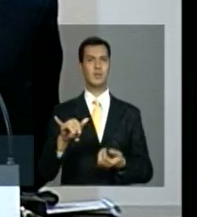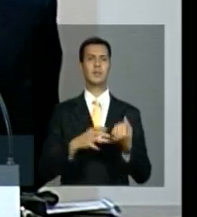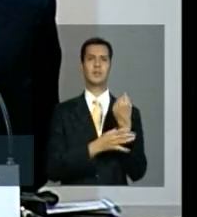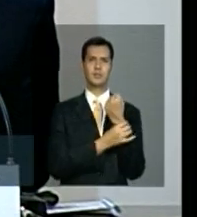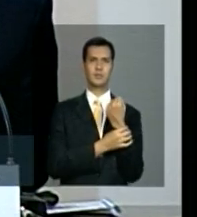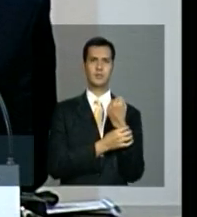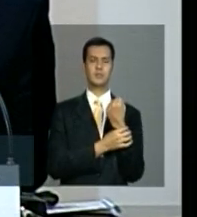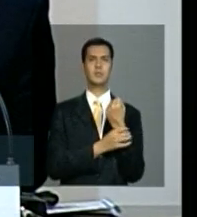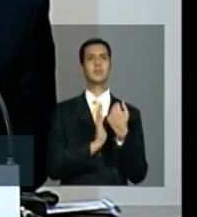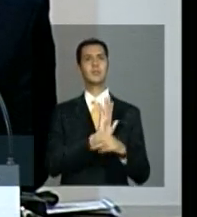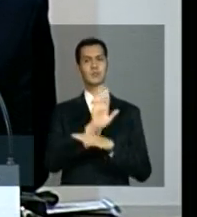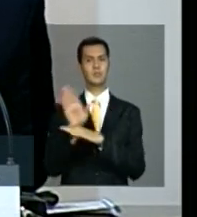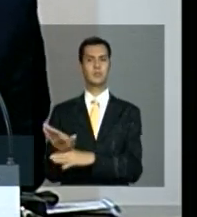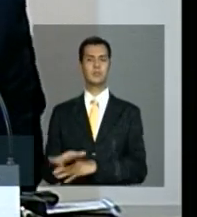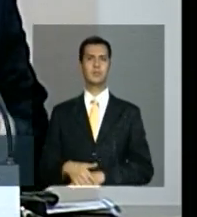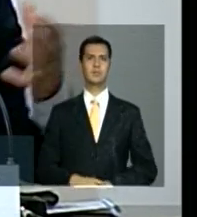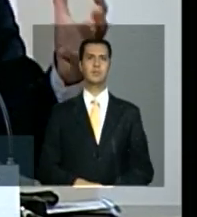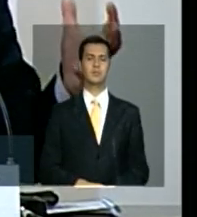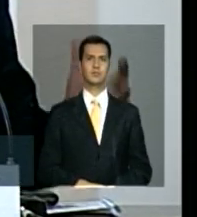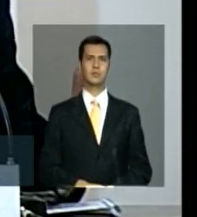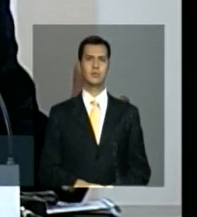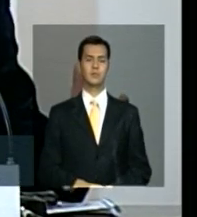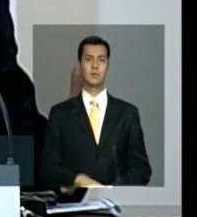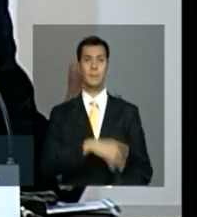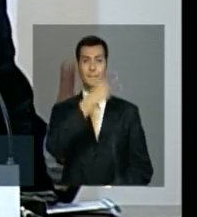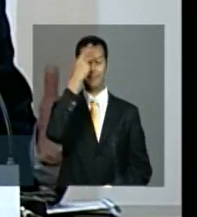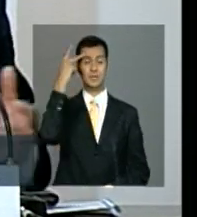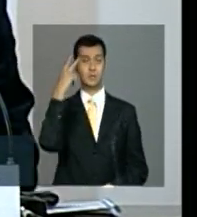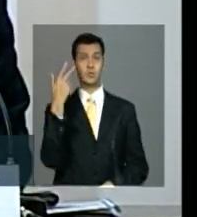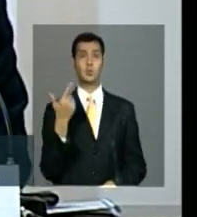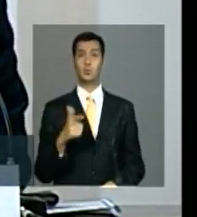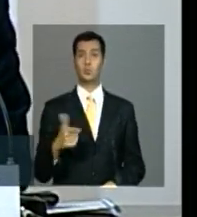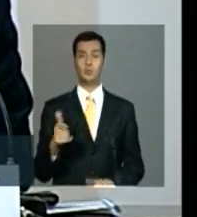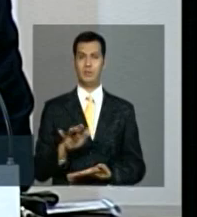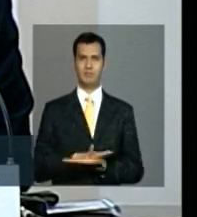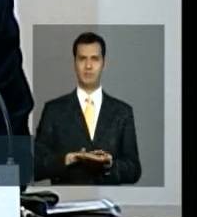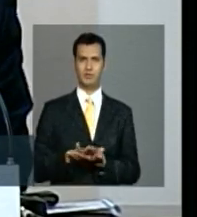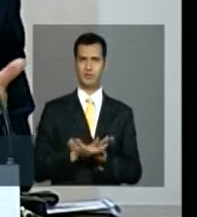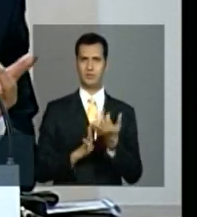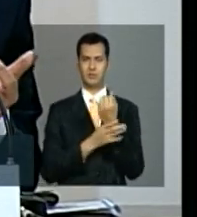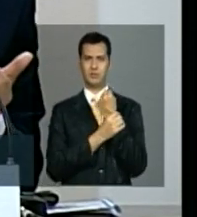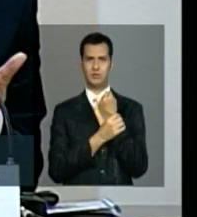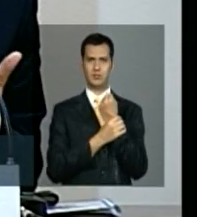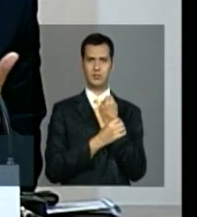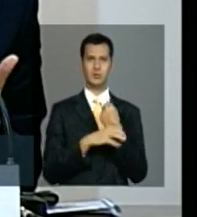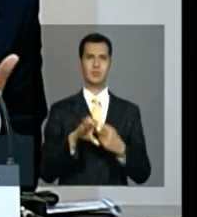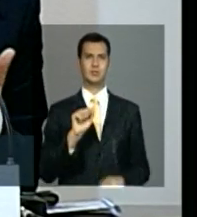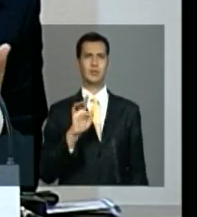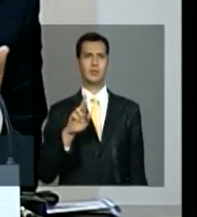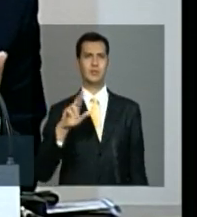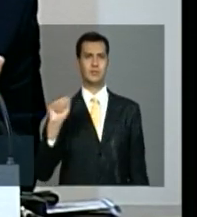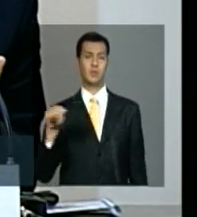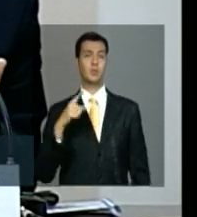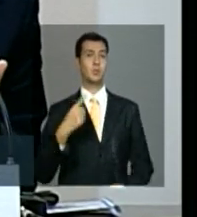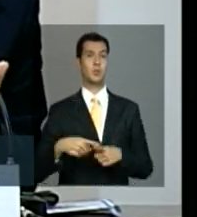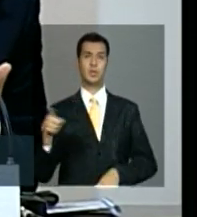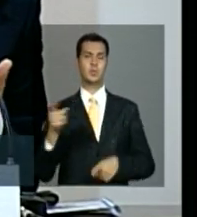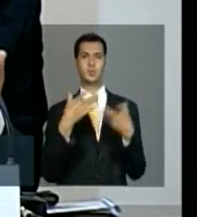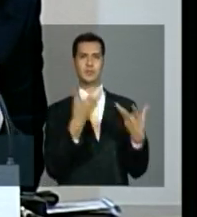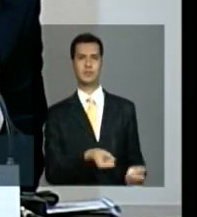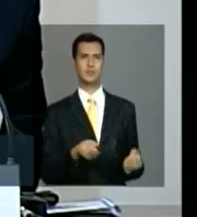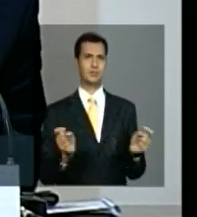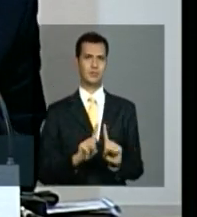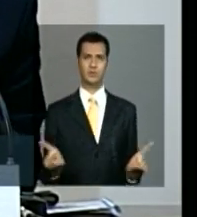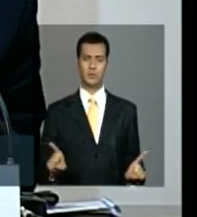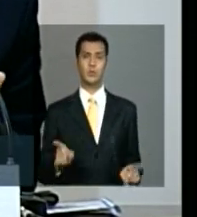Safra no Nordeste para os que não são cobertos pelo garantia porque o agricultor não aderiu porque